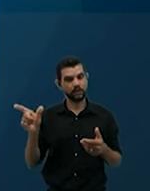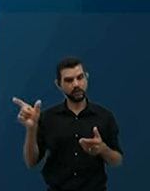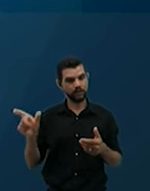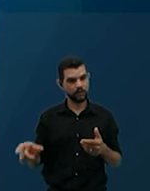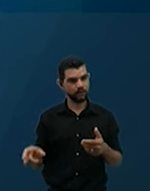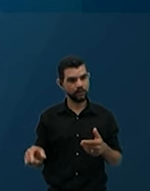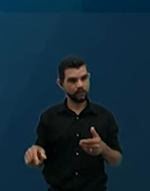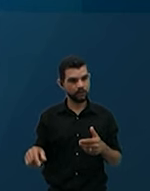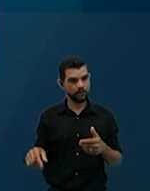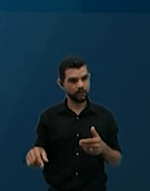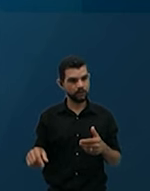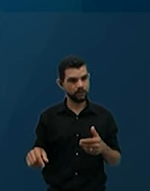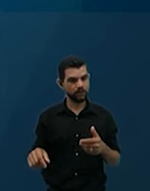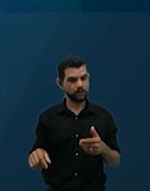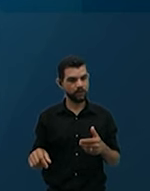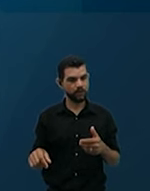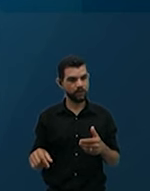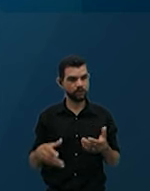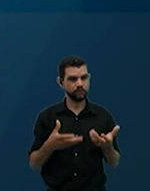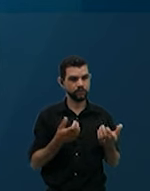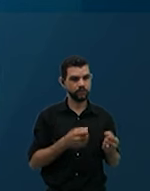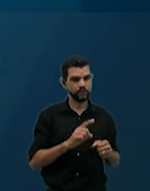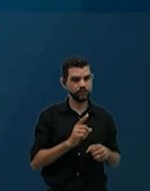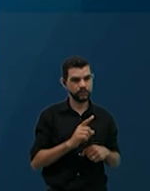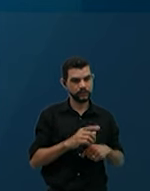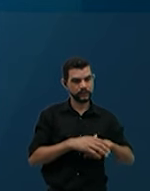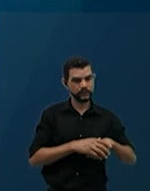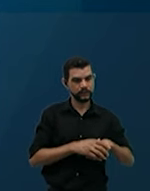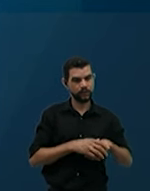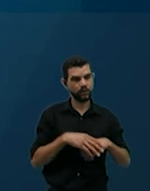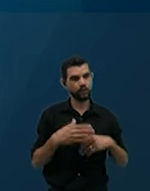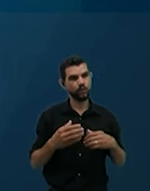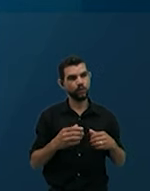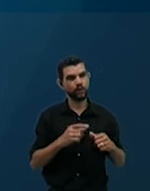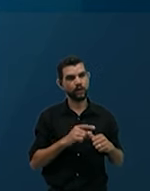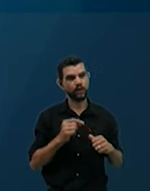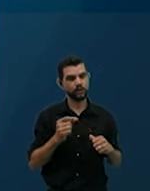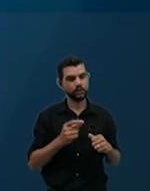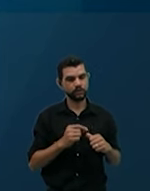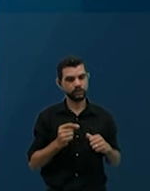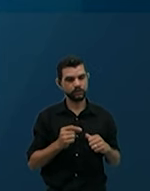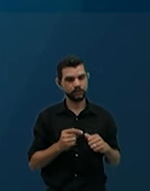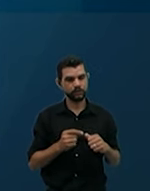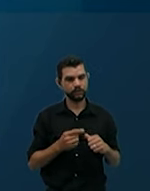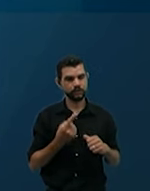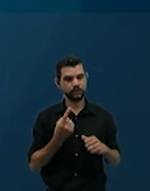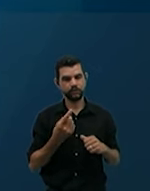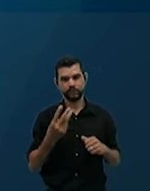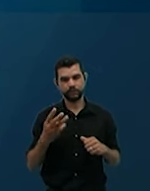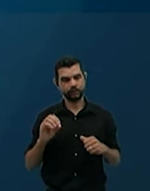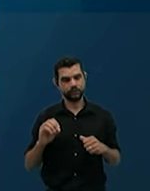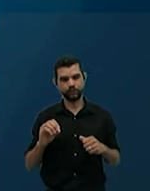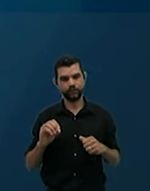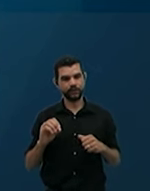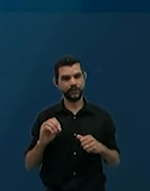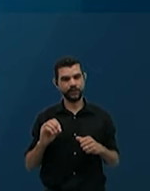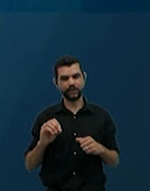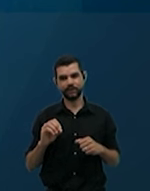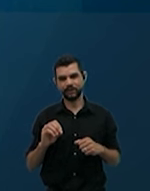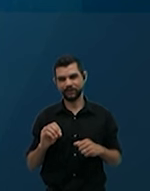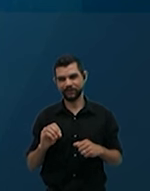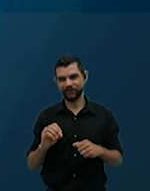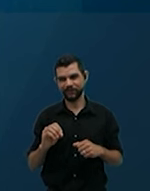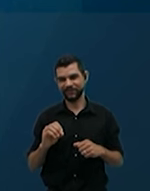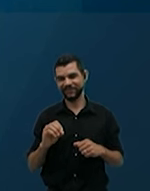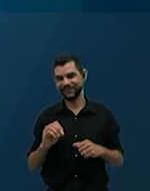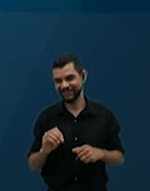configurar renúncia à aplicação do parágrafo único do artigo 130 do CTN. Em observância ao